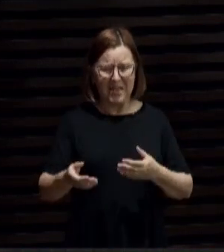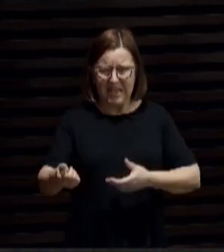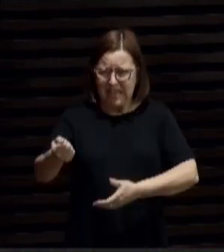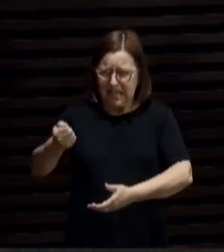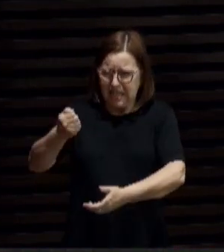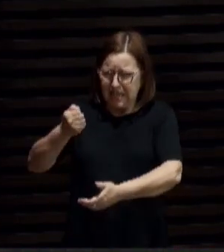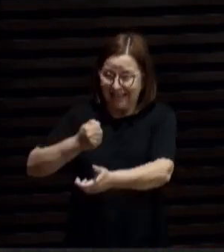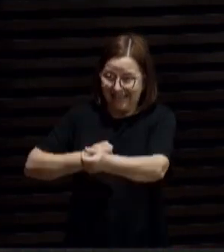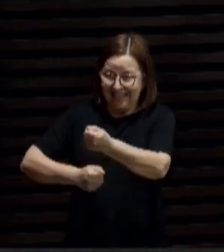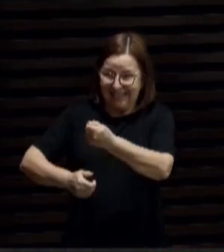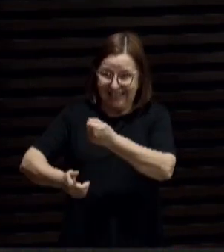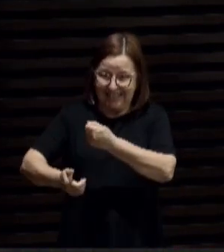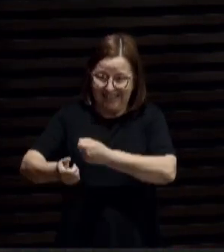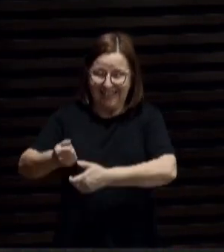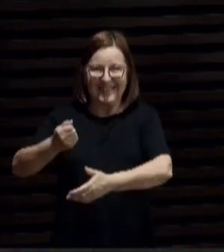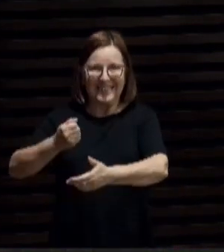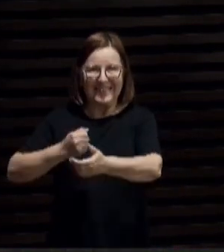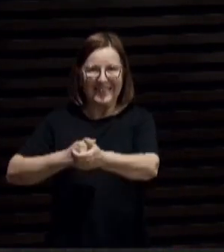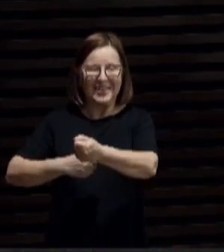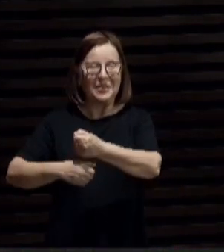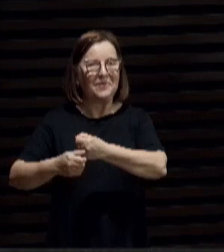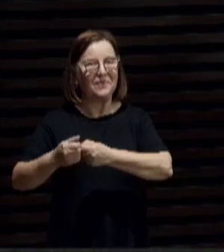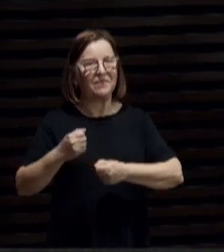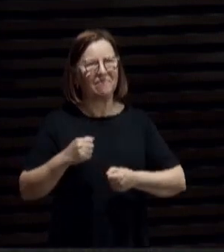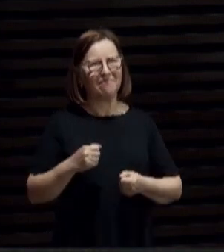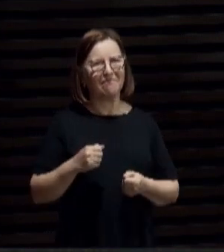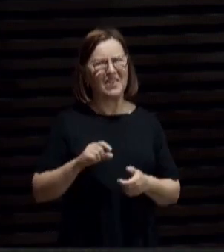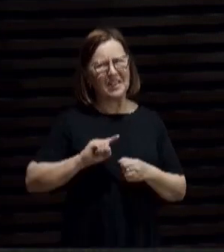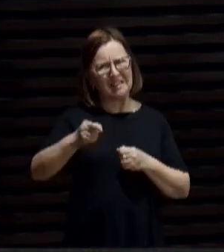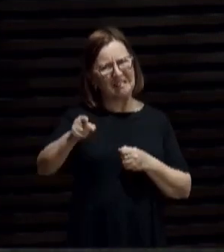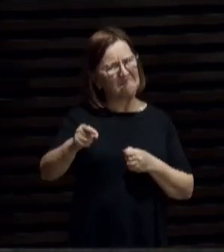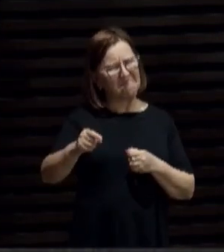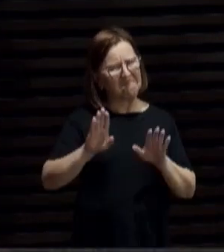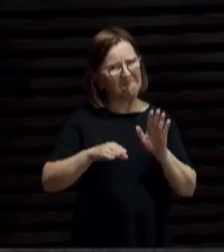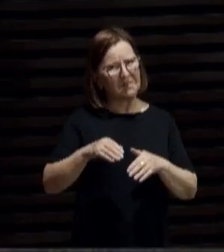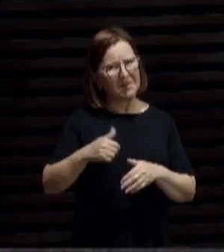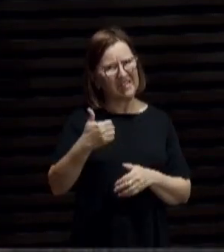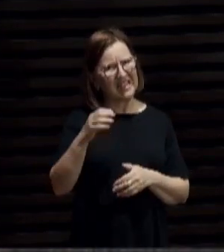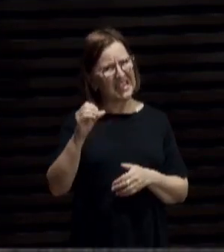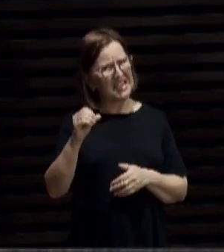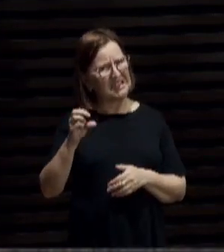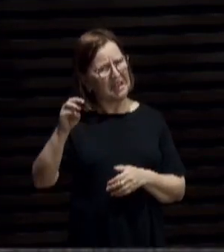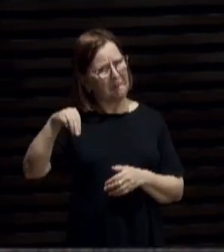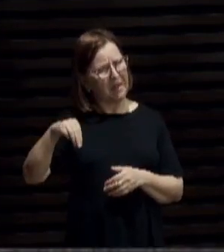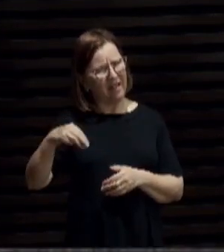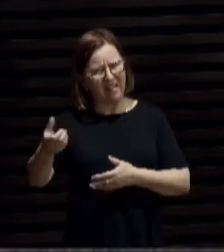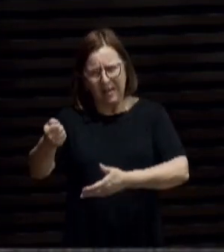puxar os peixes, porque estava distante uns 100 metros ali, e saíram arrastando.